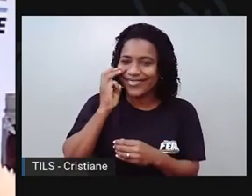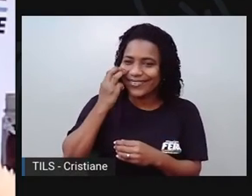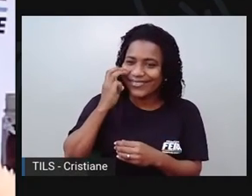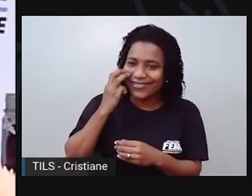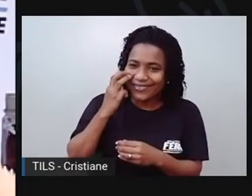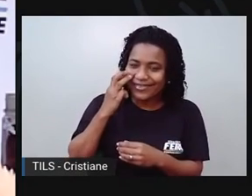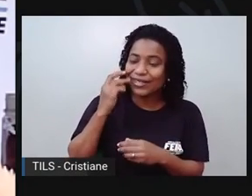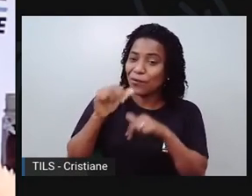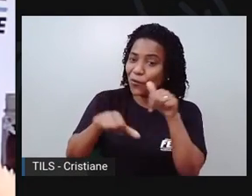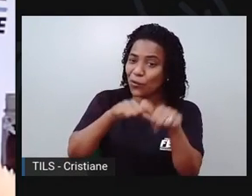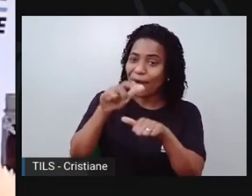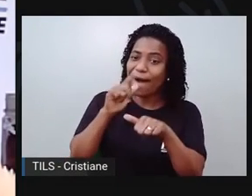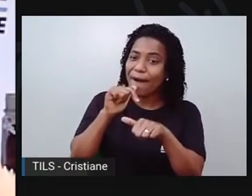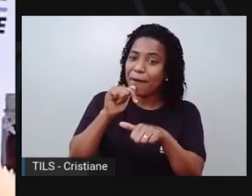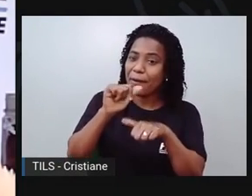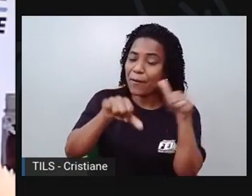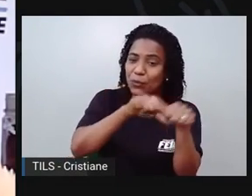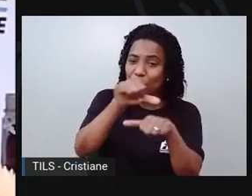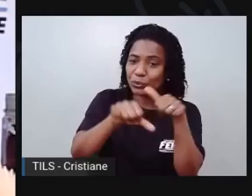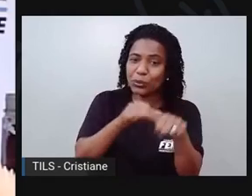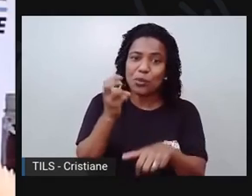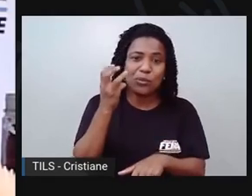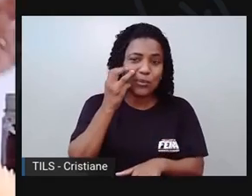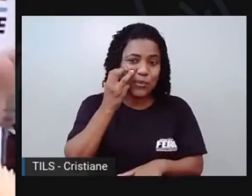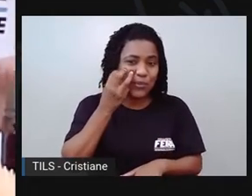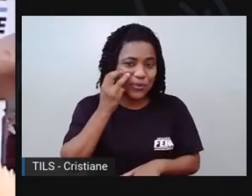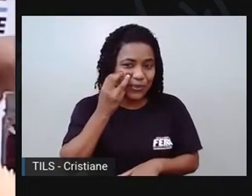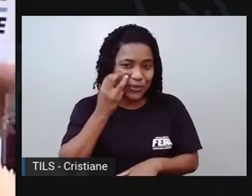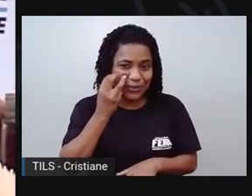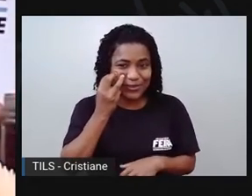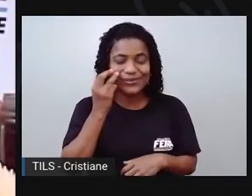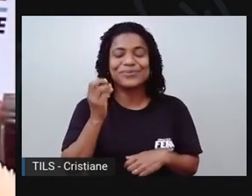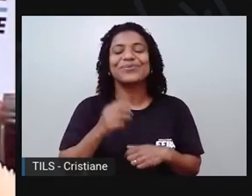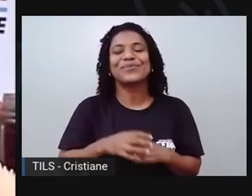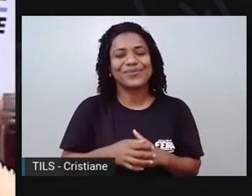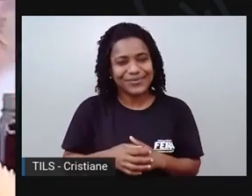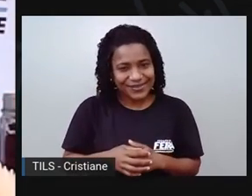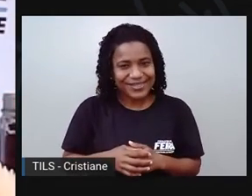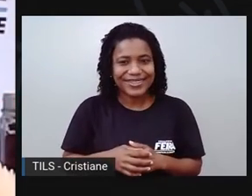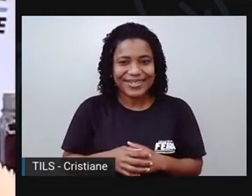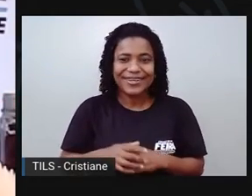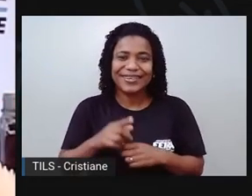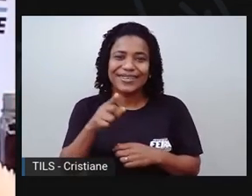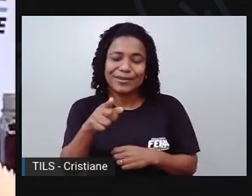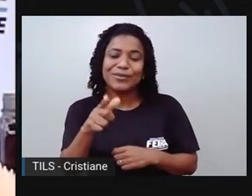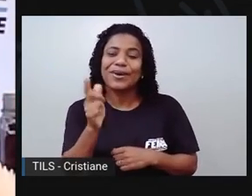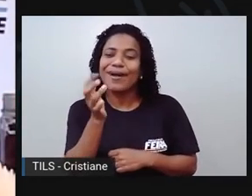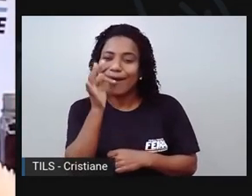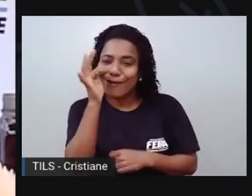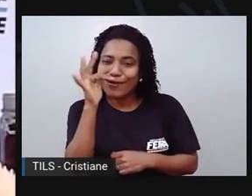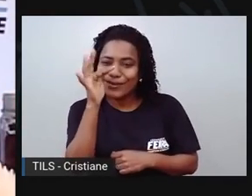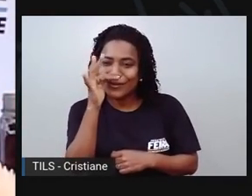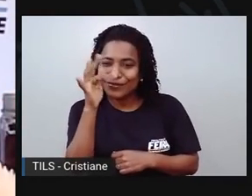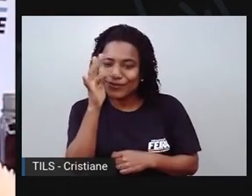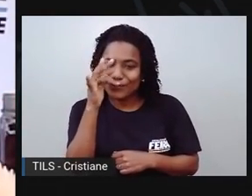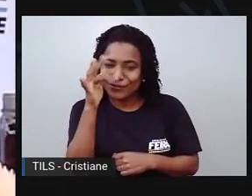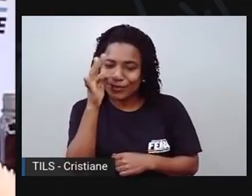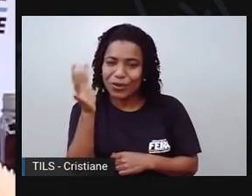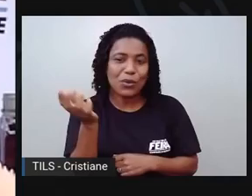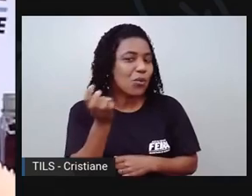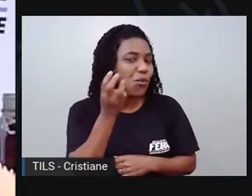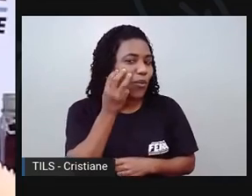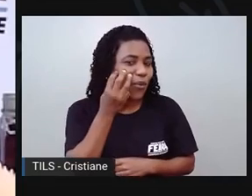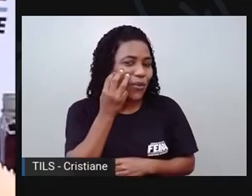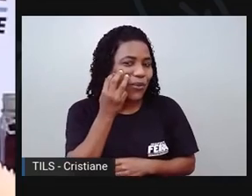Isso mesmo. A nossa água mudou de cor, porque a cor da flor coloriu a nossa água. E já está pronto